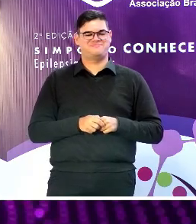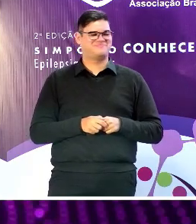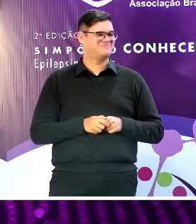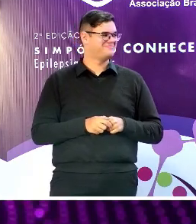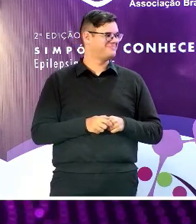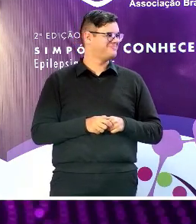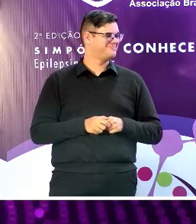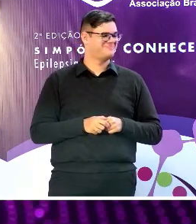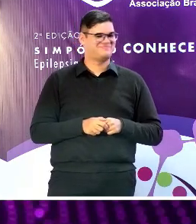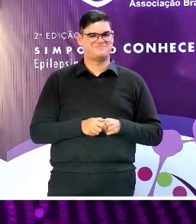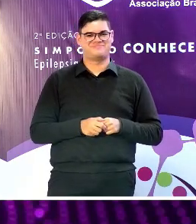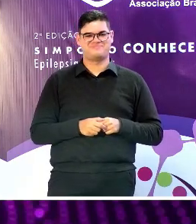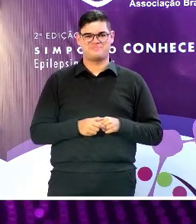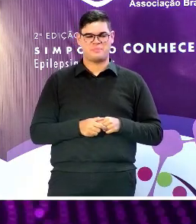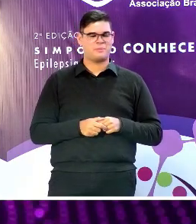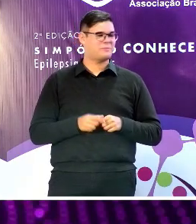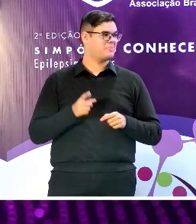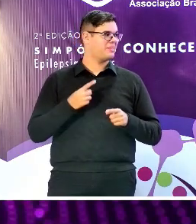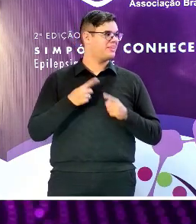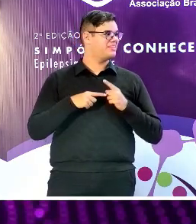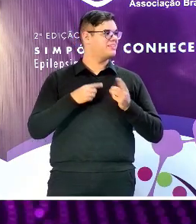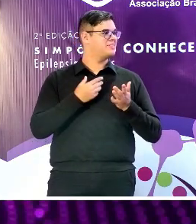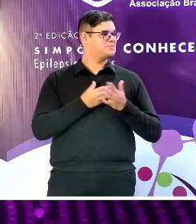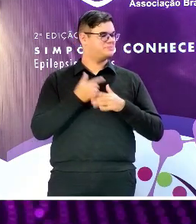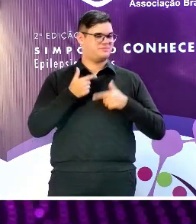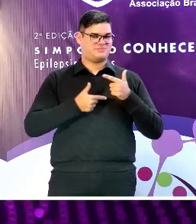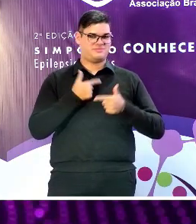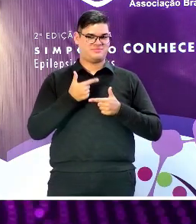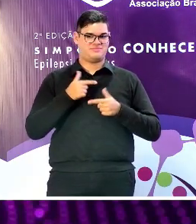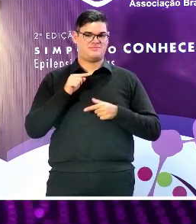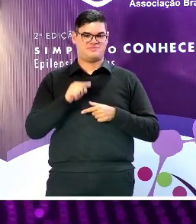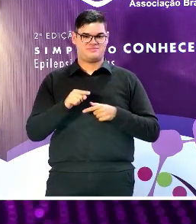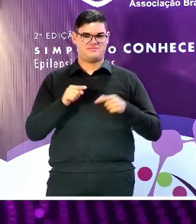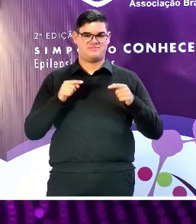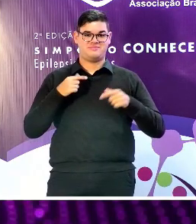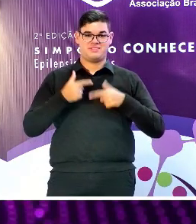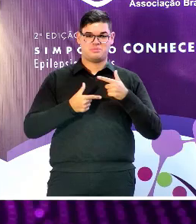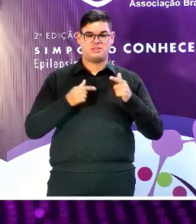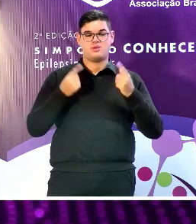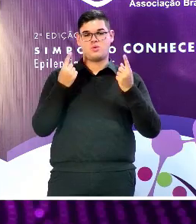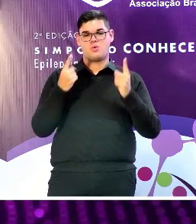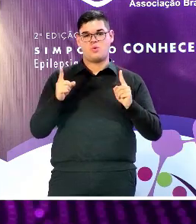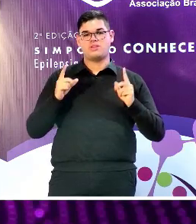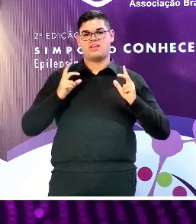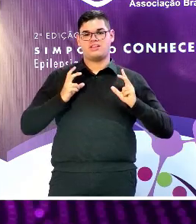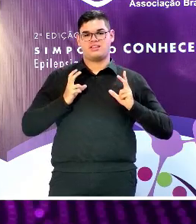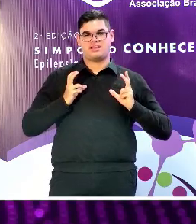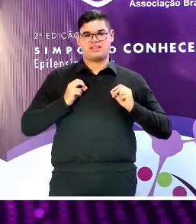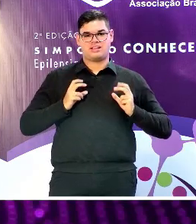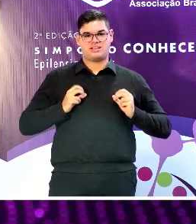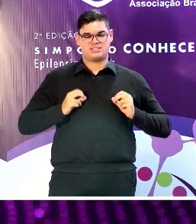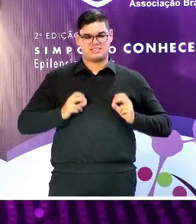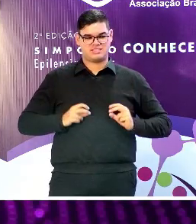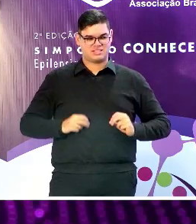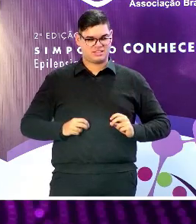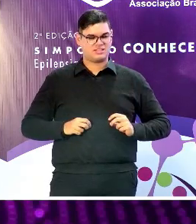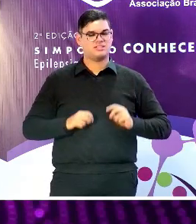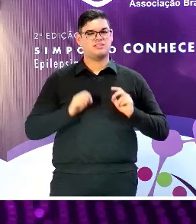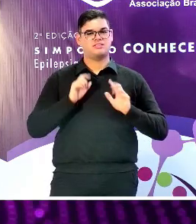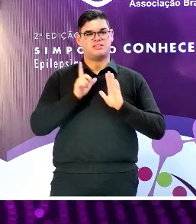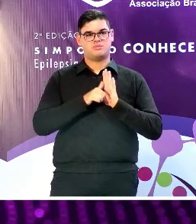E, inicialmente, a gente pensava em trabalhar com esses compostos para o tratamento de câncer, mas, depois de a gente ver uma